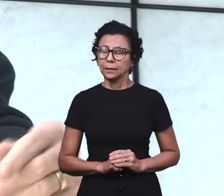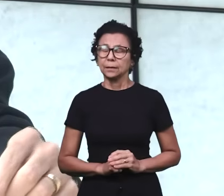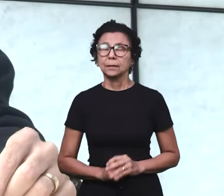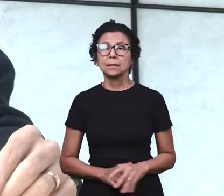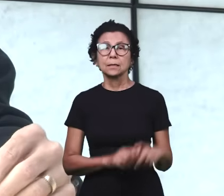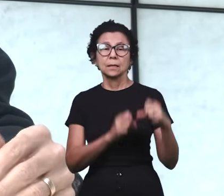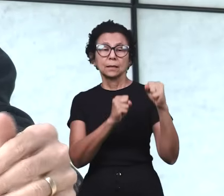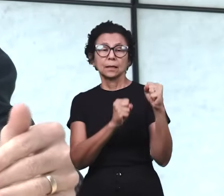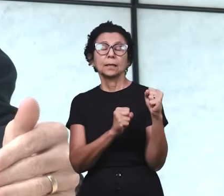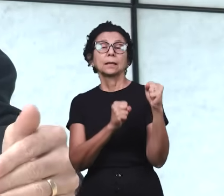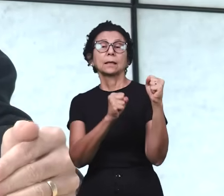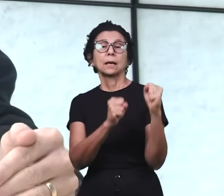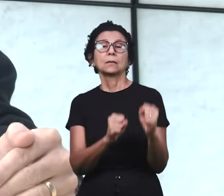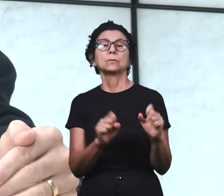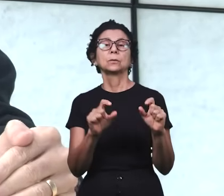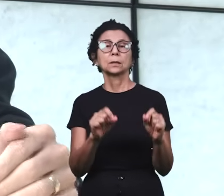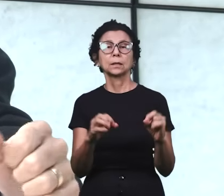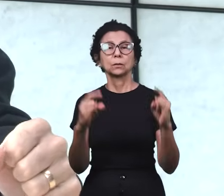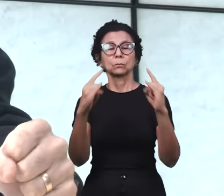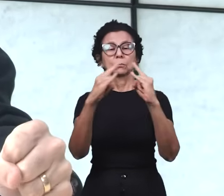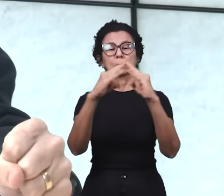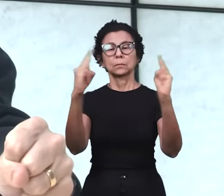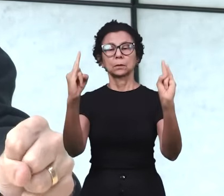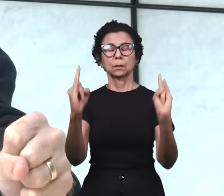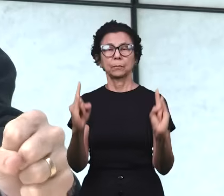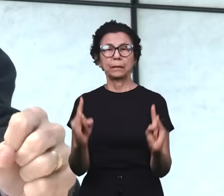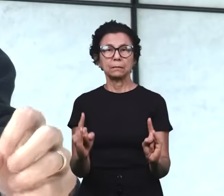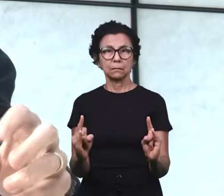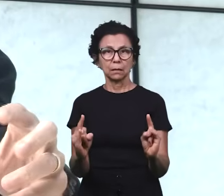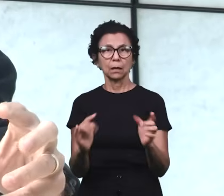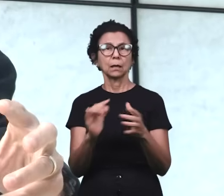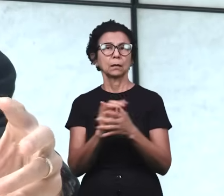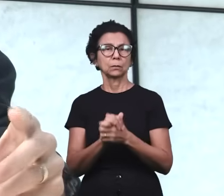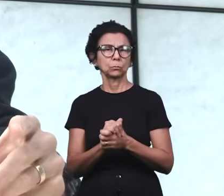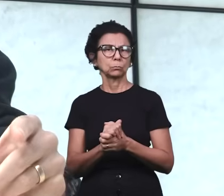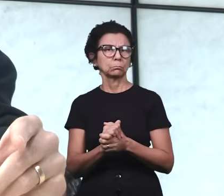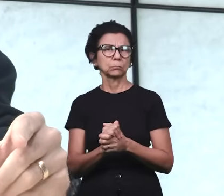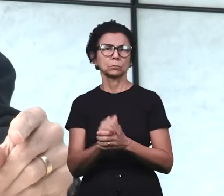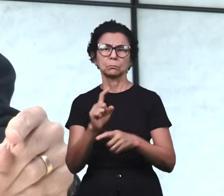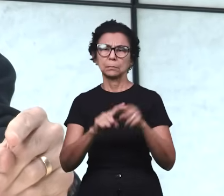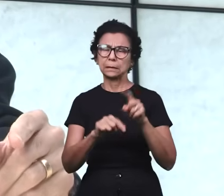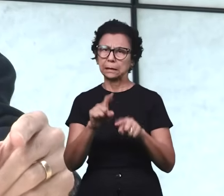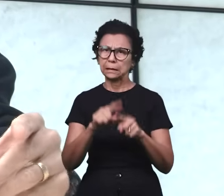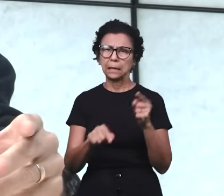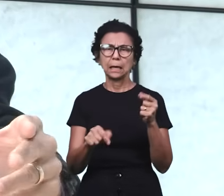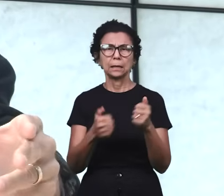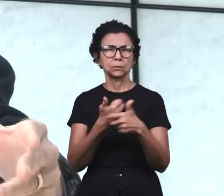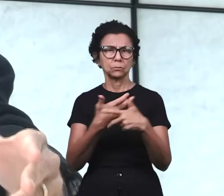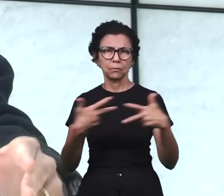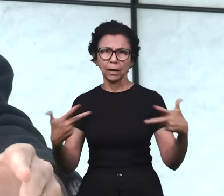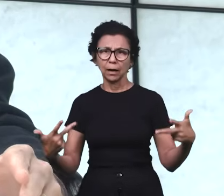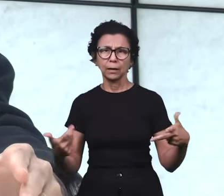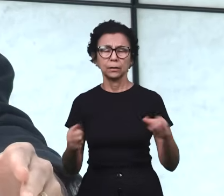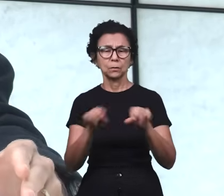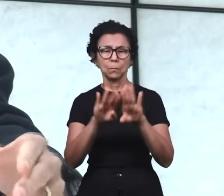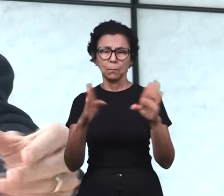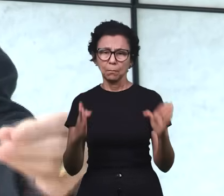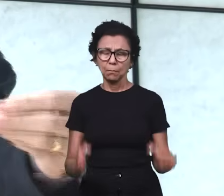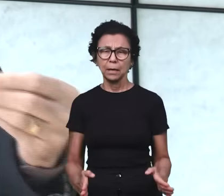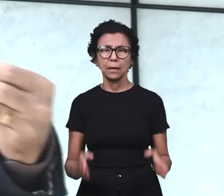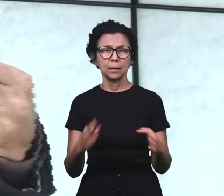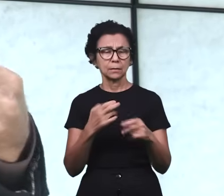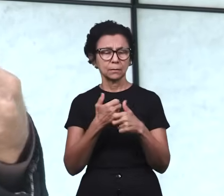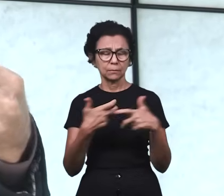Senhor falou, eles carregavam o tabernáculo, eles carregavam os utensílios, os móveis. Olha a